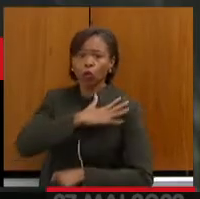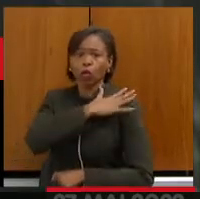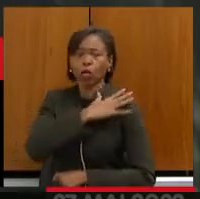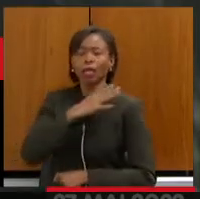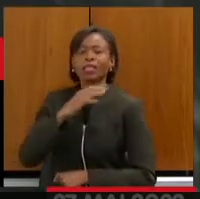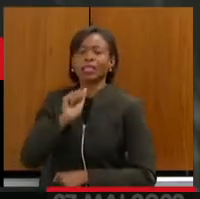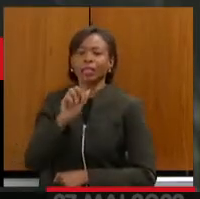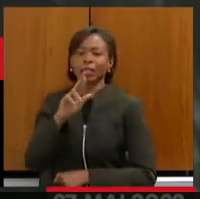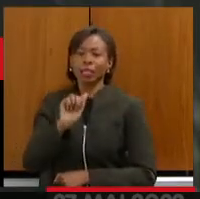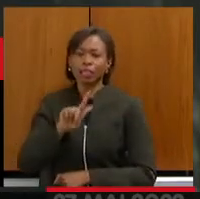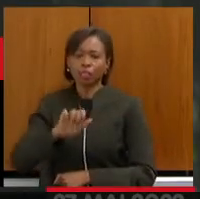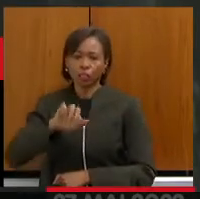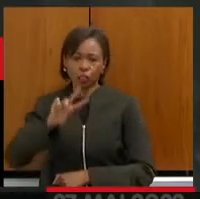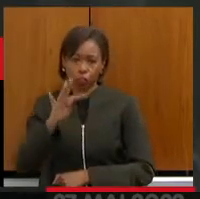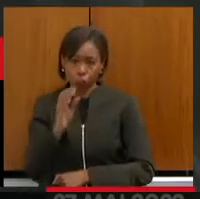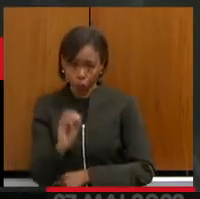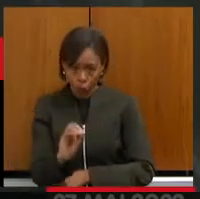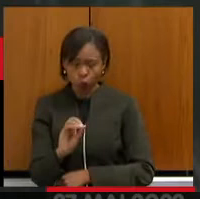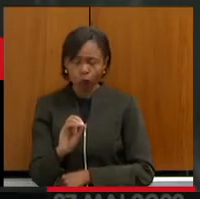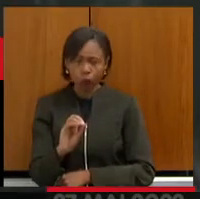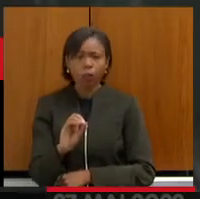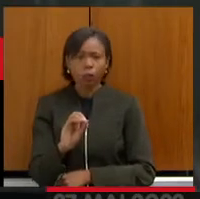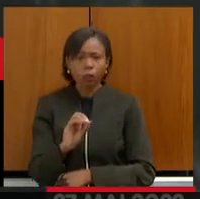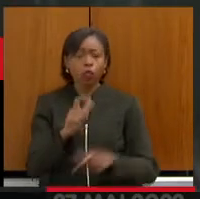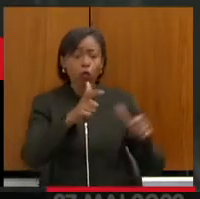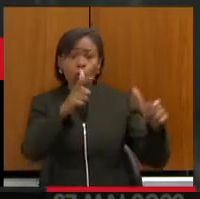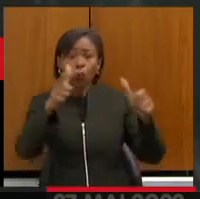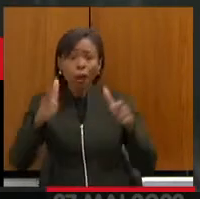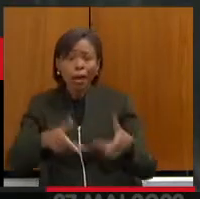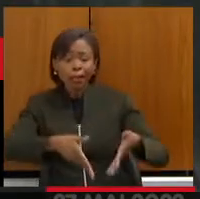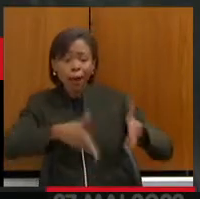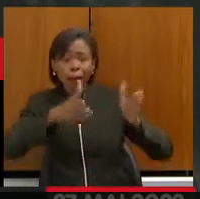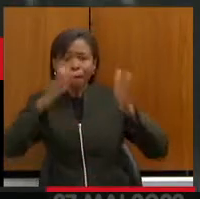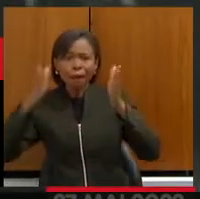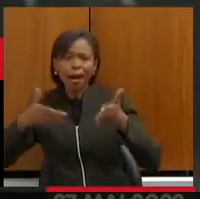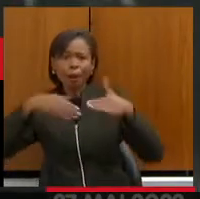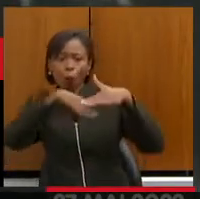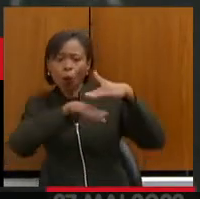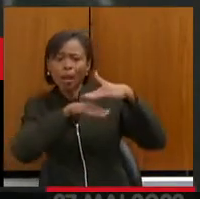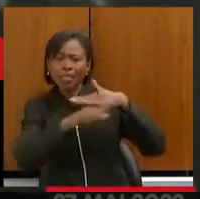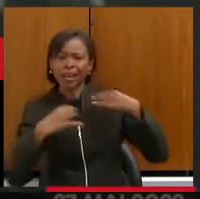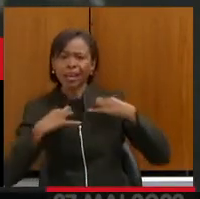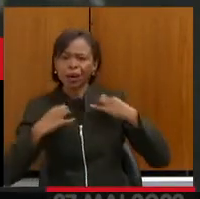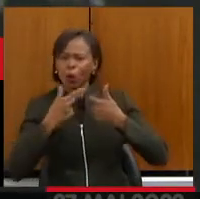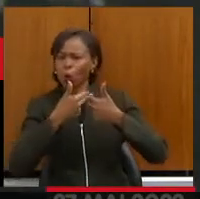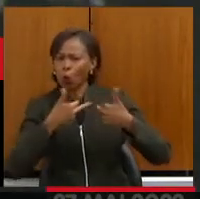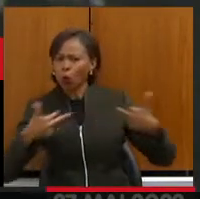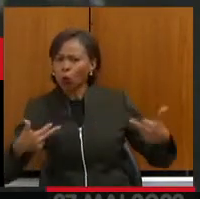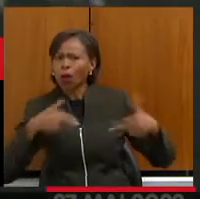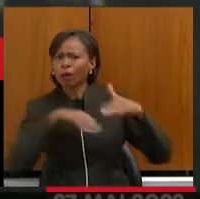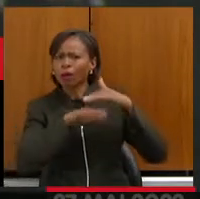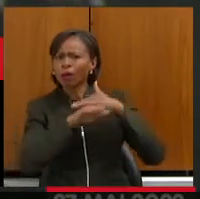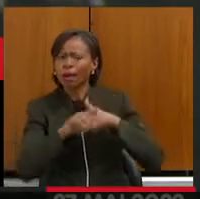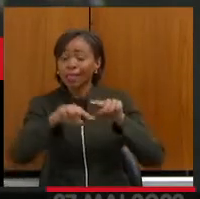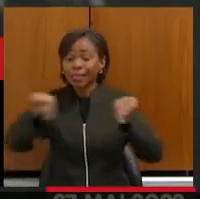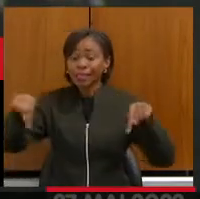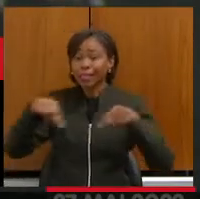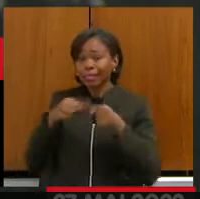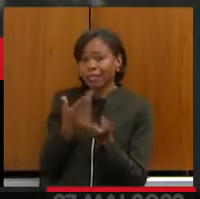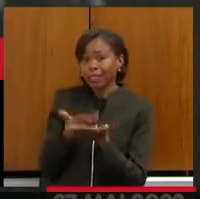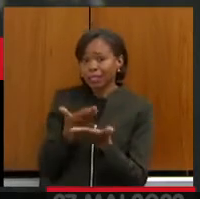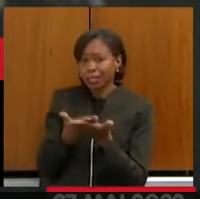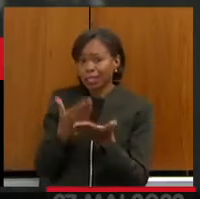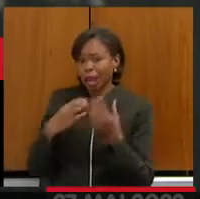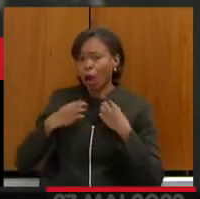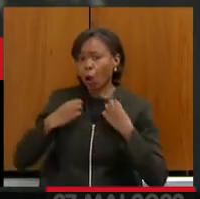do alojamento aos armários para guardar os pertences das salas de aula ao fardamento que era composto por uma blusa